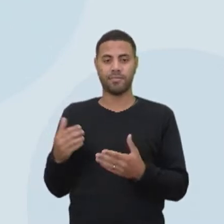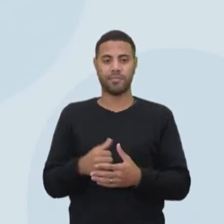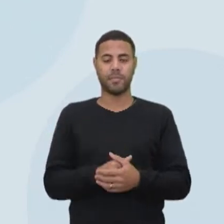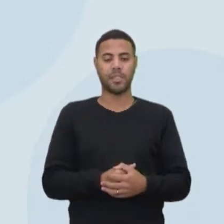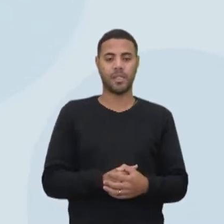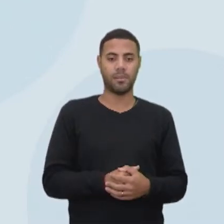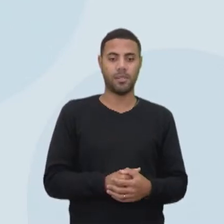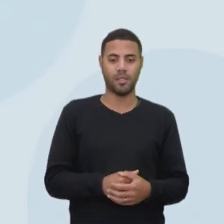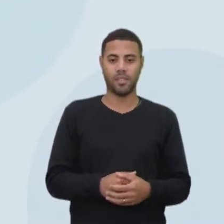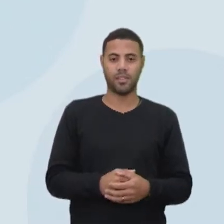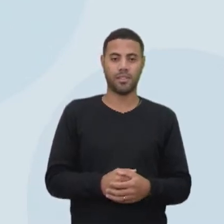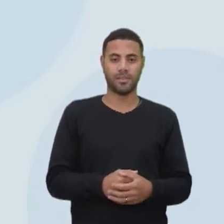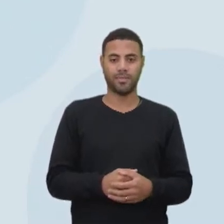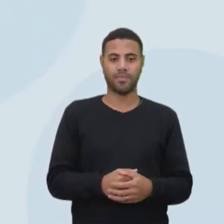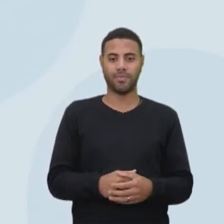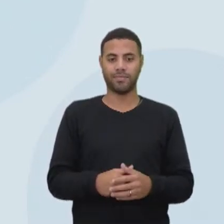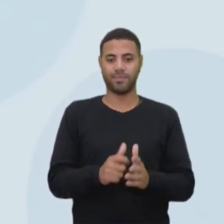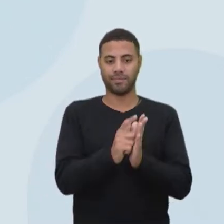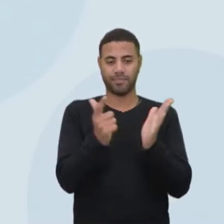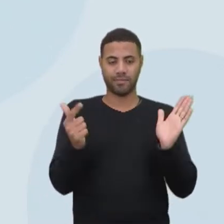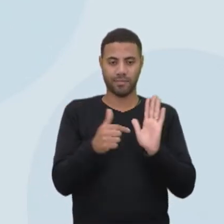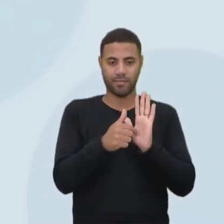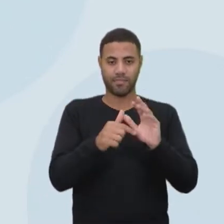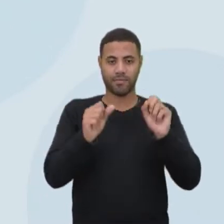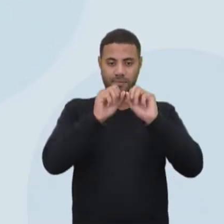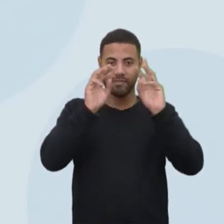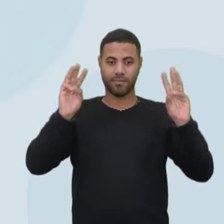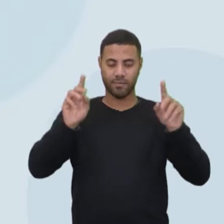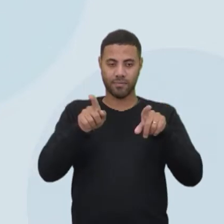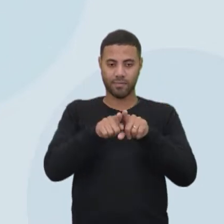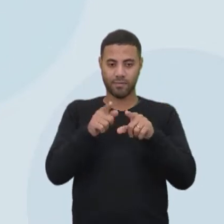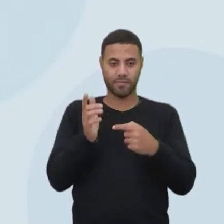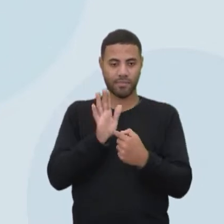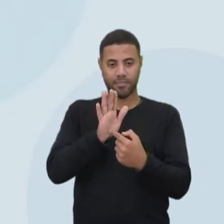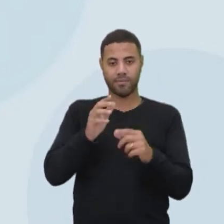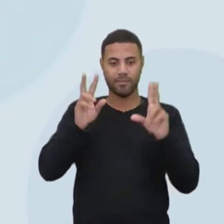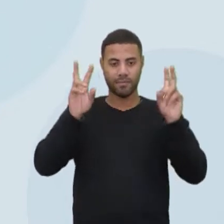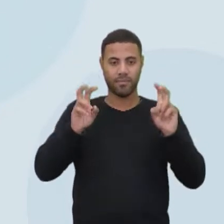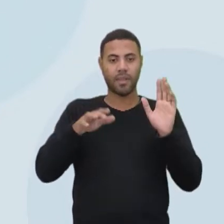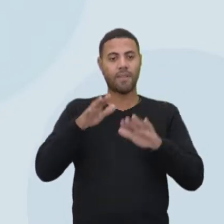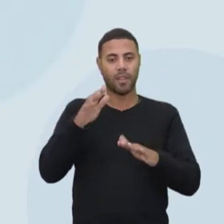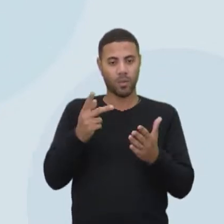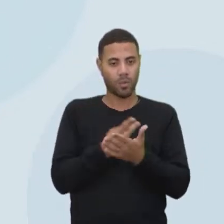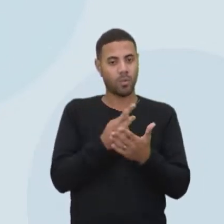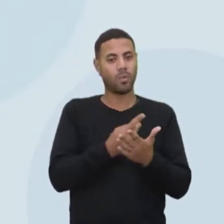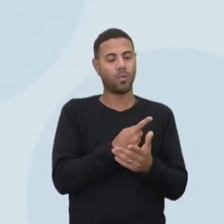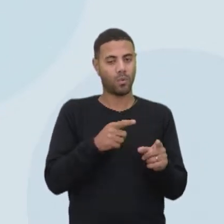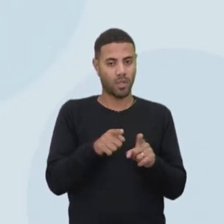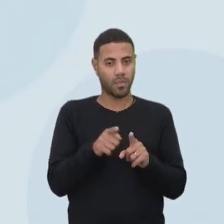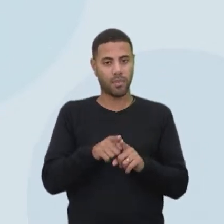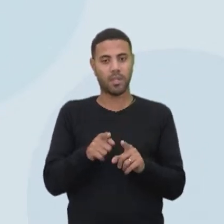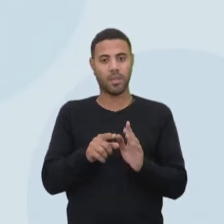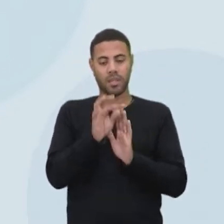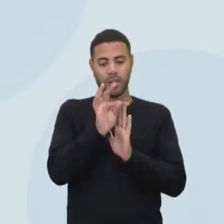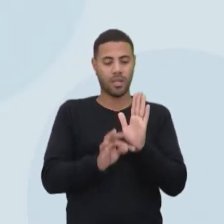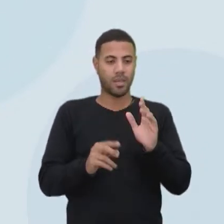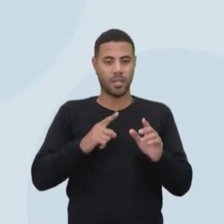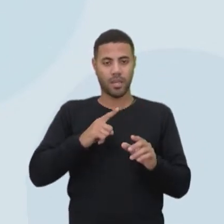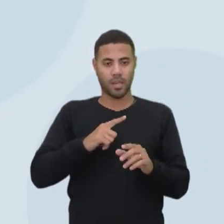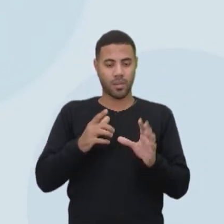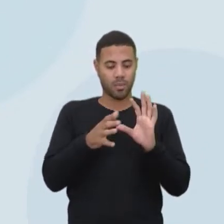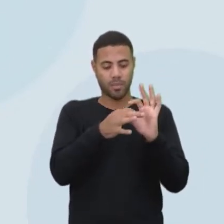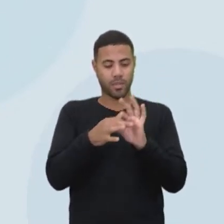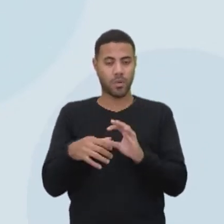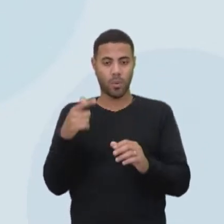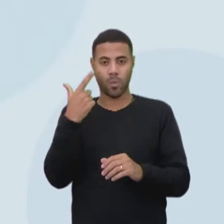né? Páginas da web e mídias relacionadas ao seu tema. Então, às vezes acontece isso mesmo. Dentro do blog, ter os hiperlinks que vai ligar você a